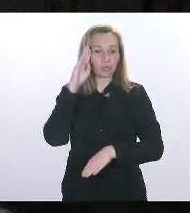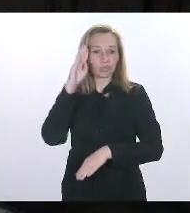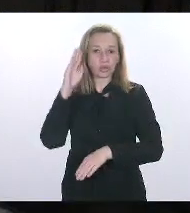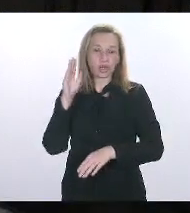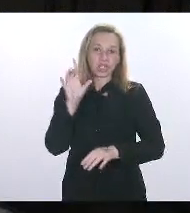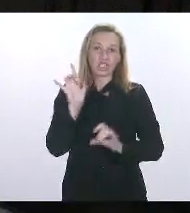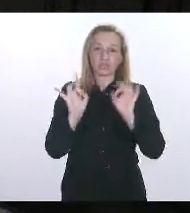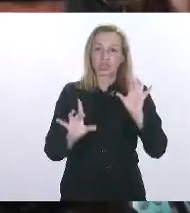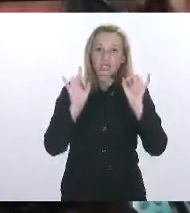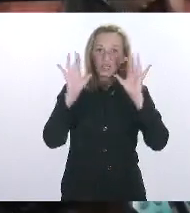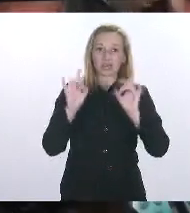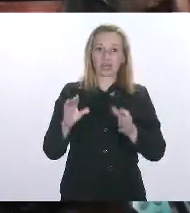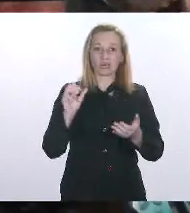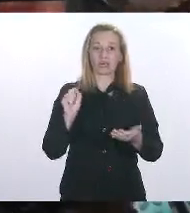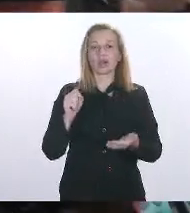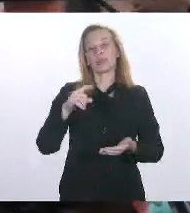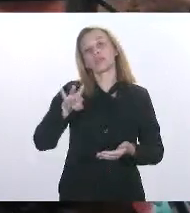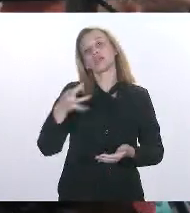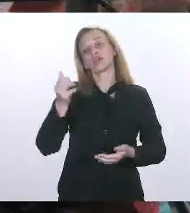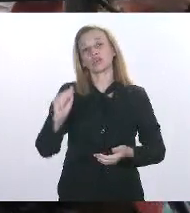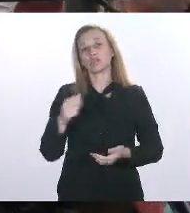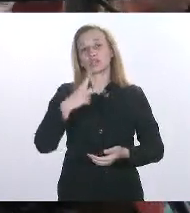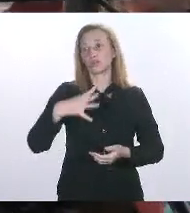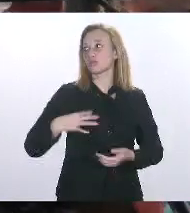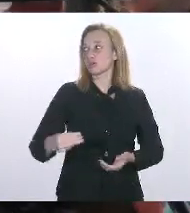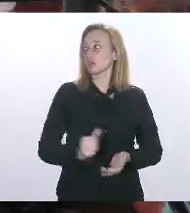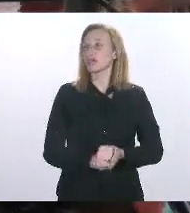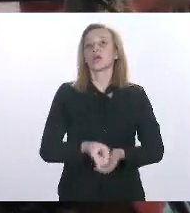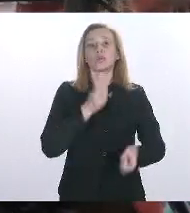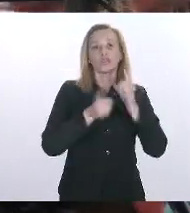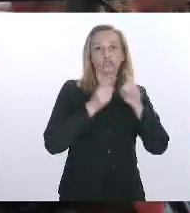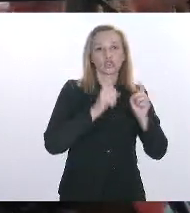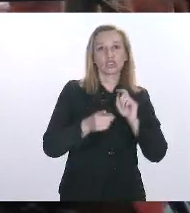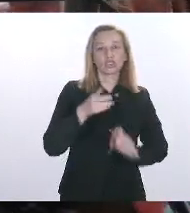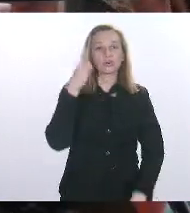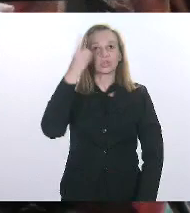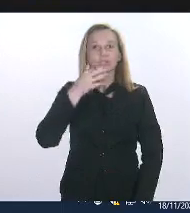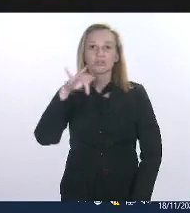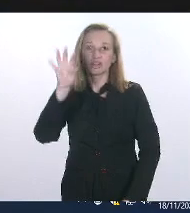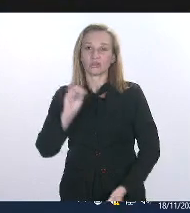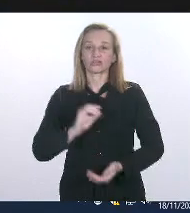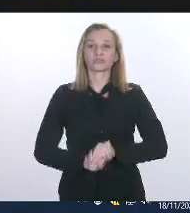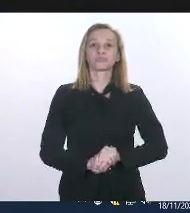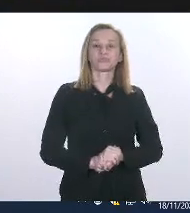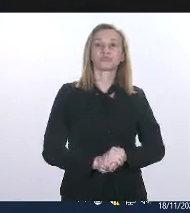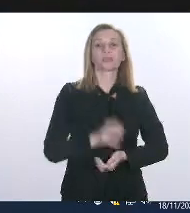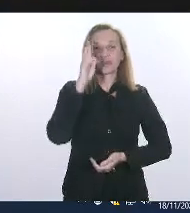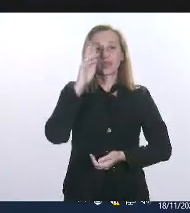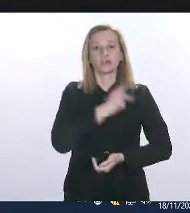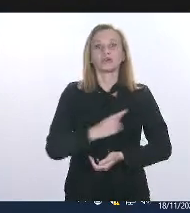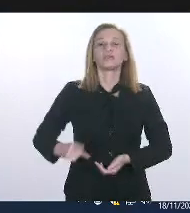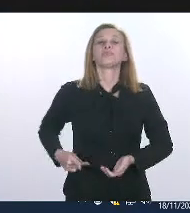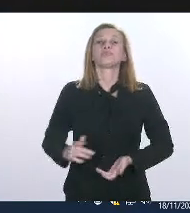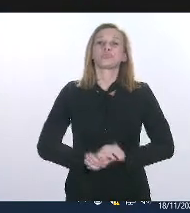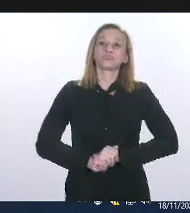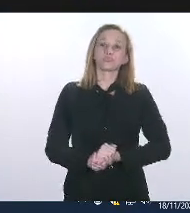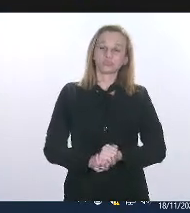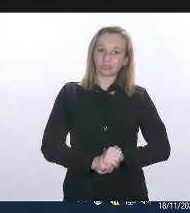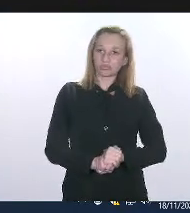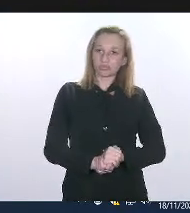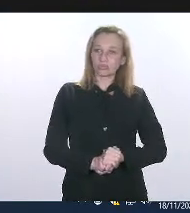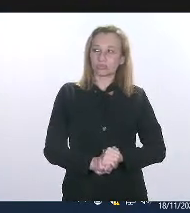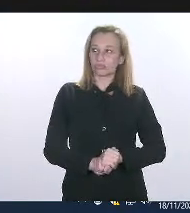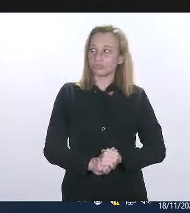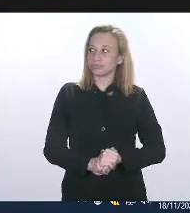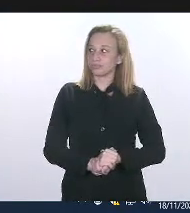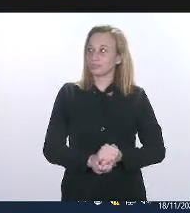Obrigado, presidente. Para discutir, presidente. Para discutir, deputado Flávio Serafini. Senhor presidente,